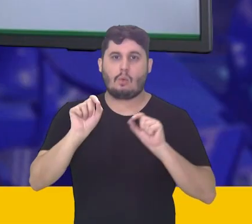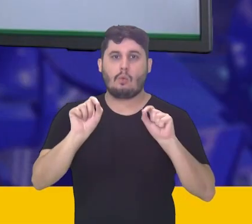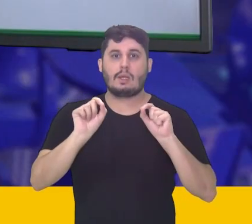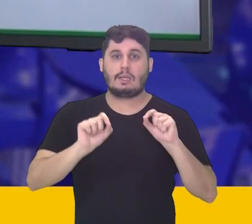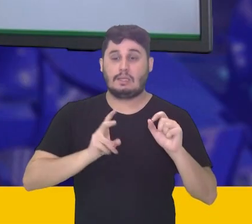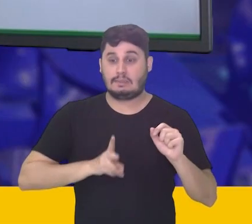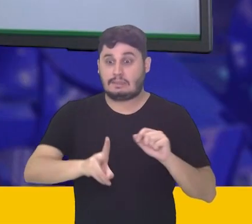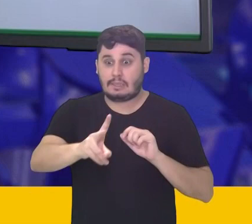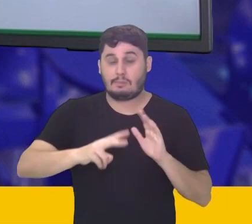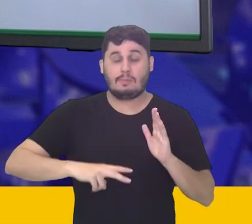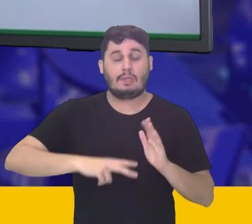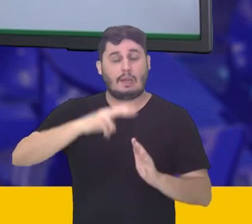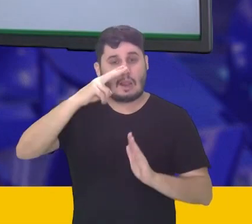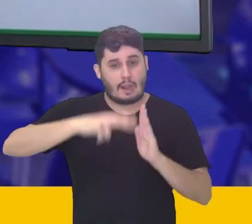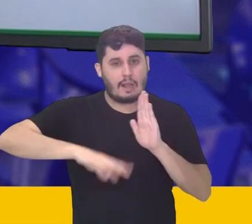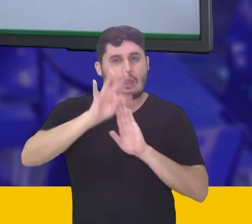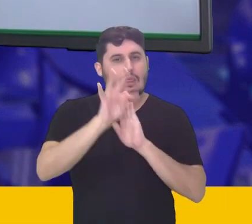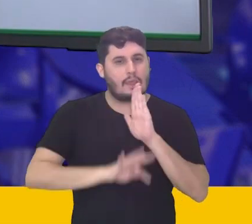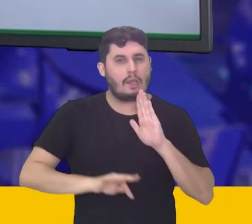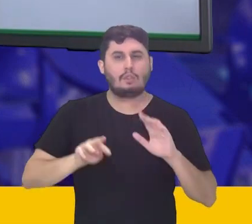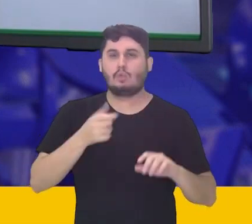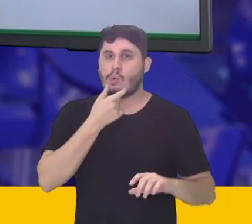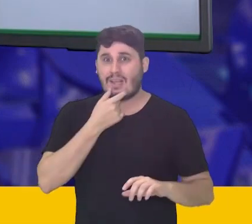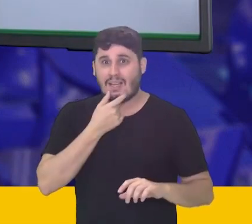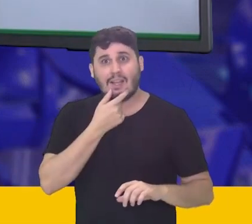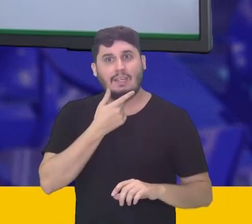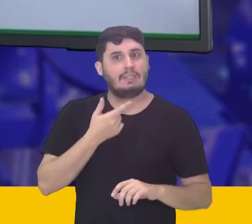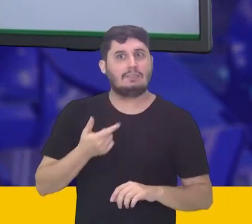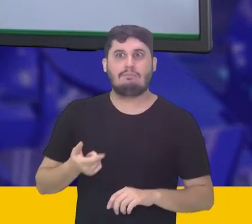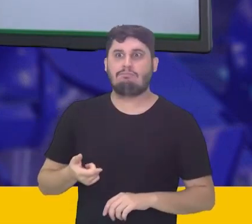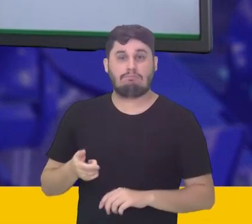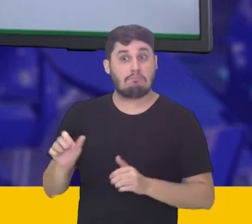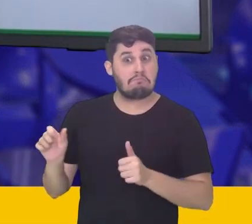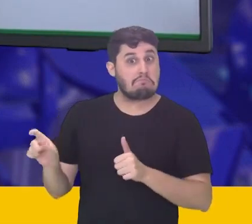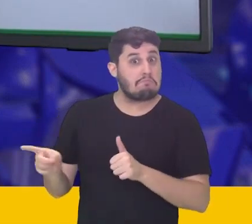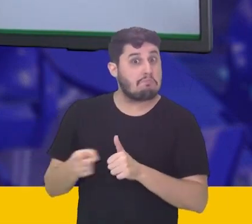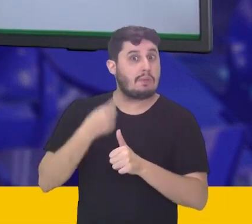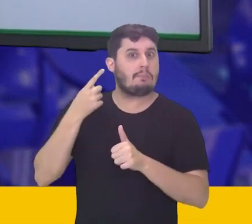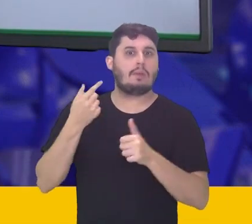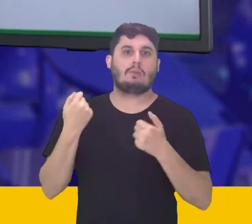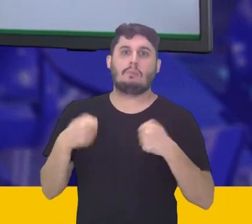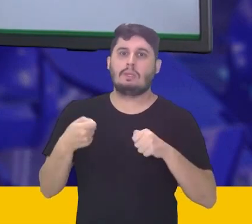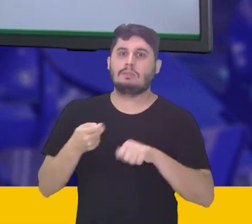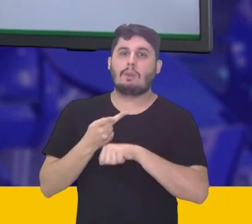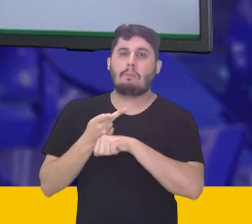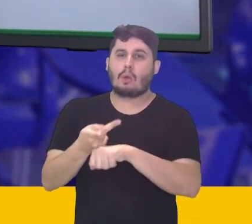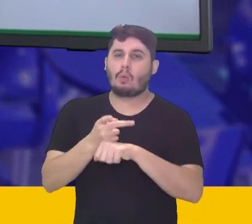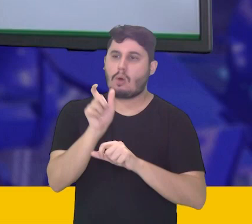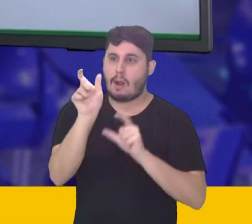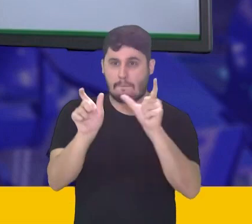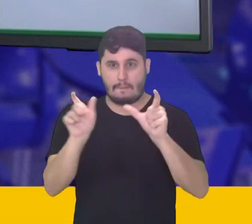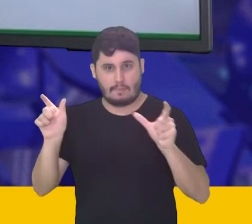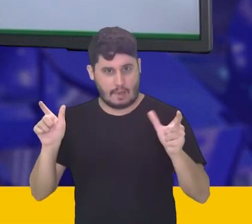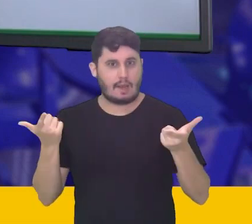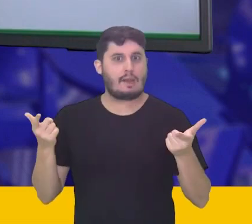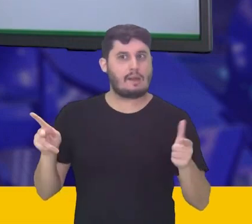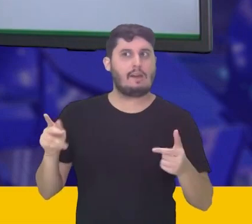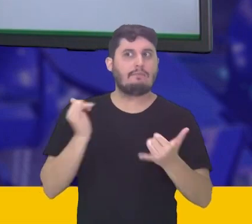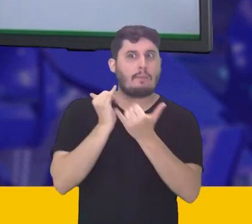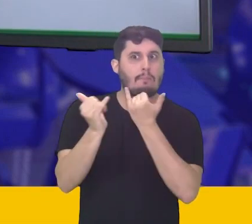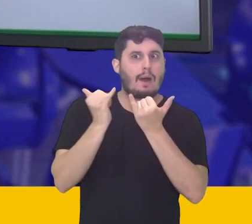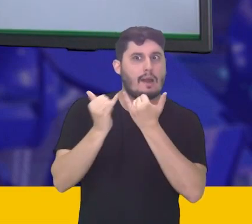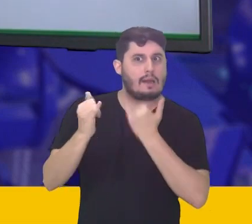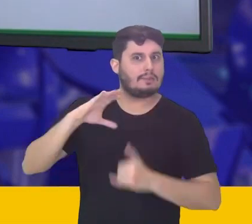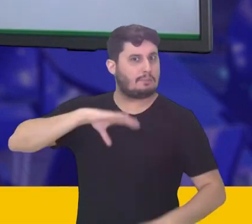ler um texto novo, um texto que a gente não conhece, vamos procurar sempre por palavras cognatas, palavras que a gente sabe que